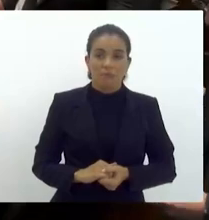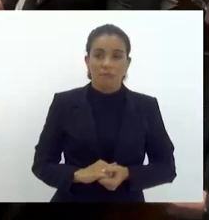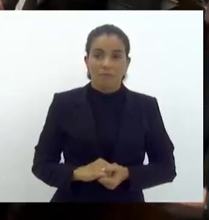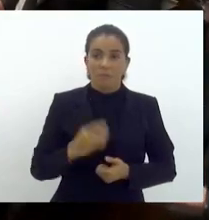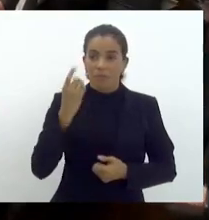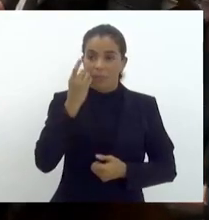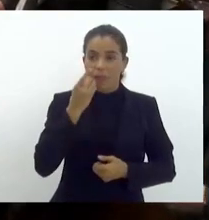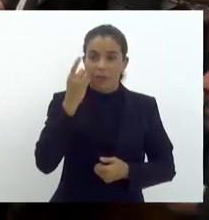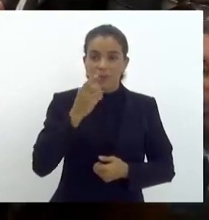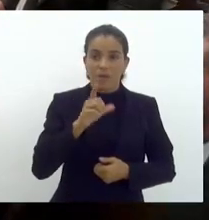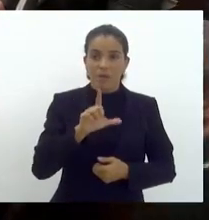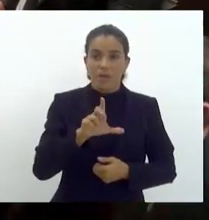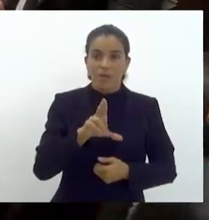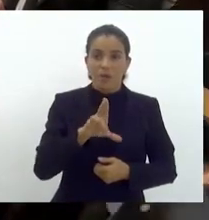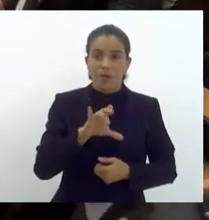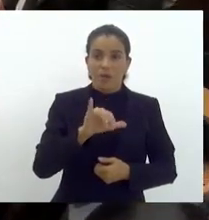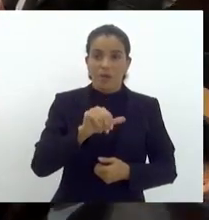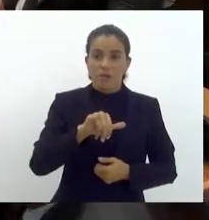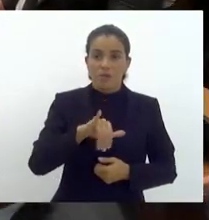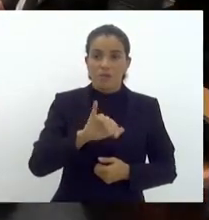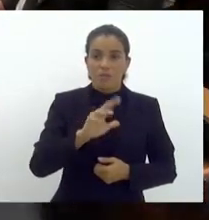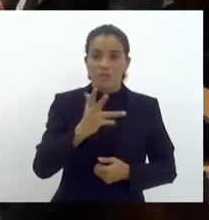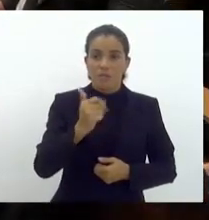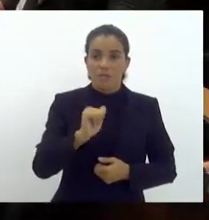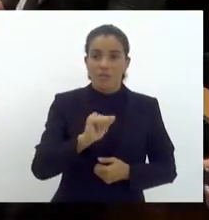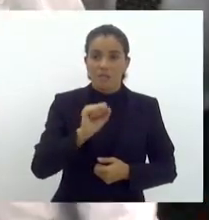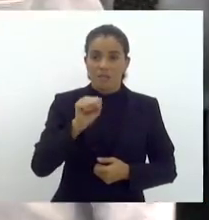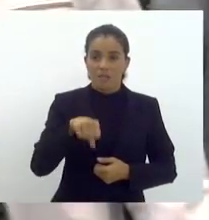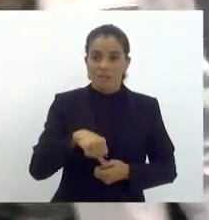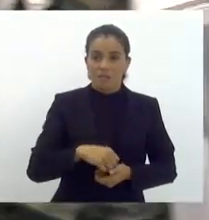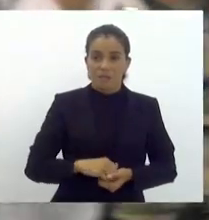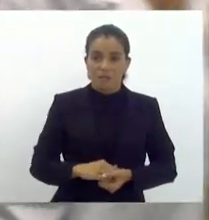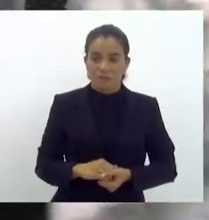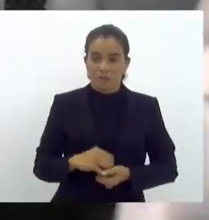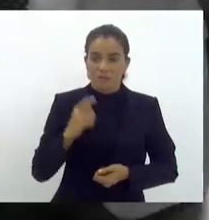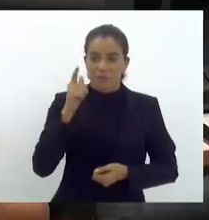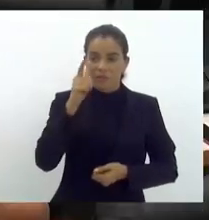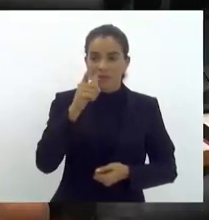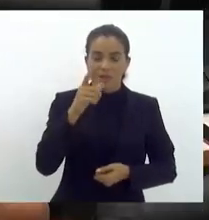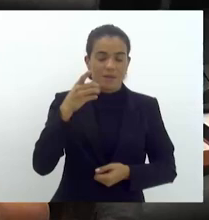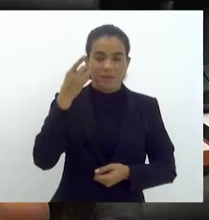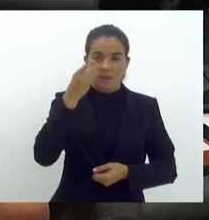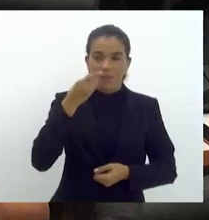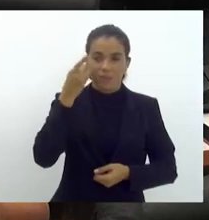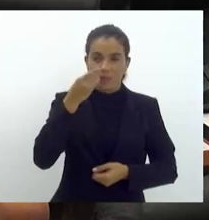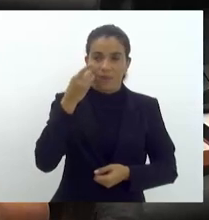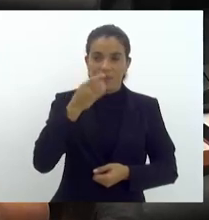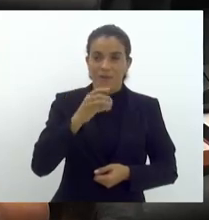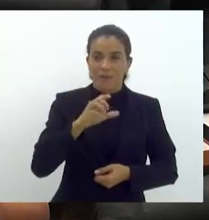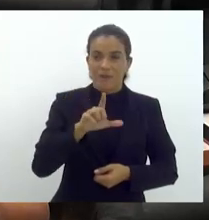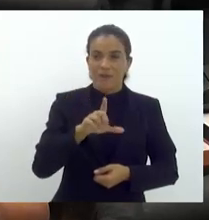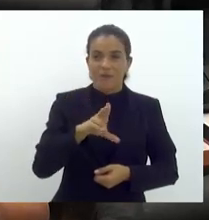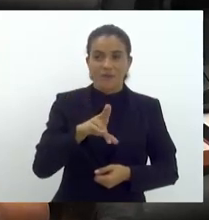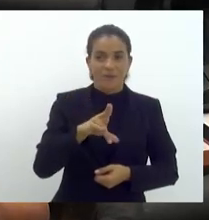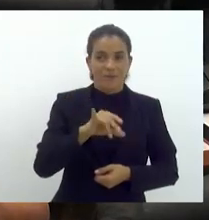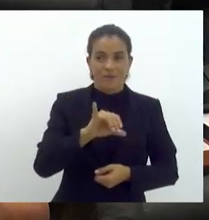deputada Lucinha sim Deputado Luiz Cláudio Ribeiro